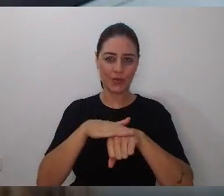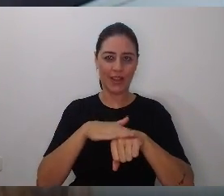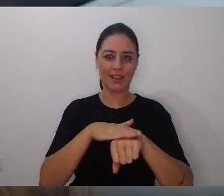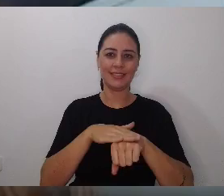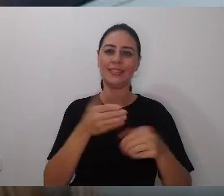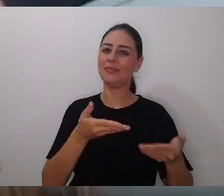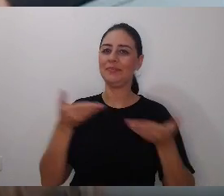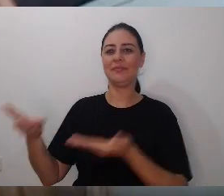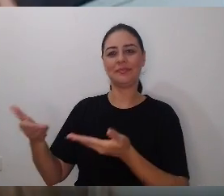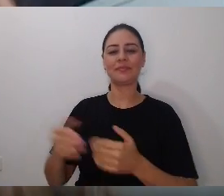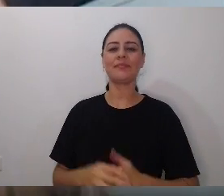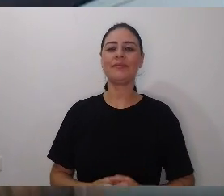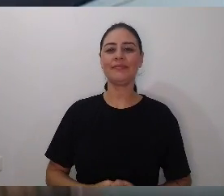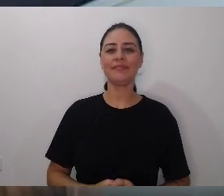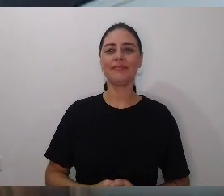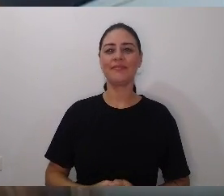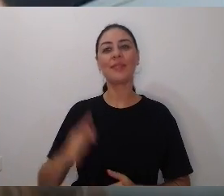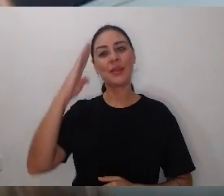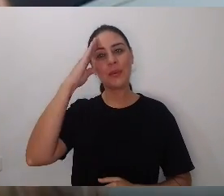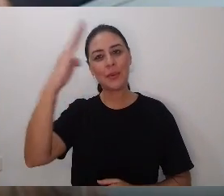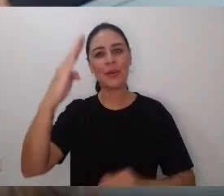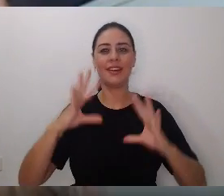nesse momento, tá bom? Marilu, é com você.